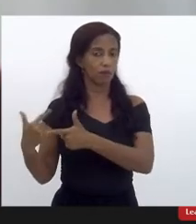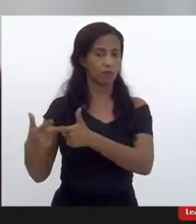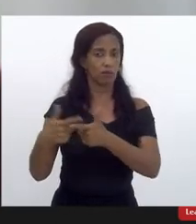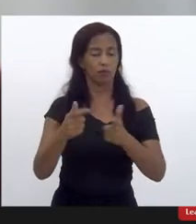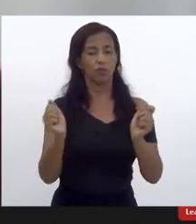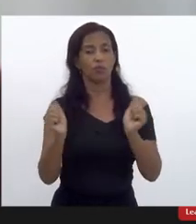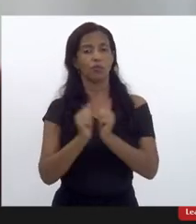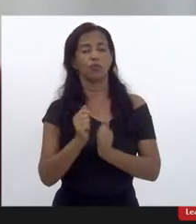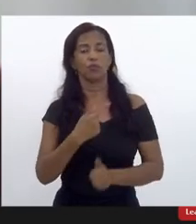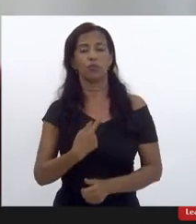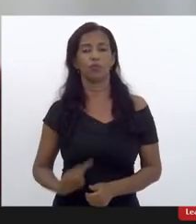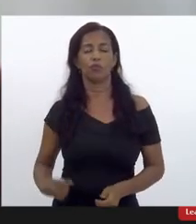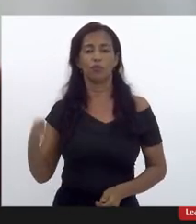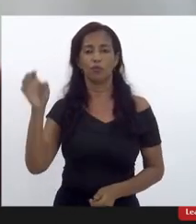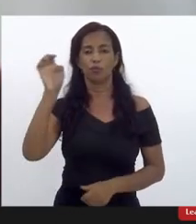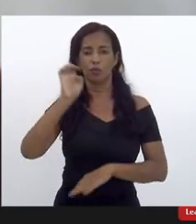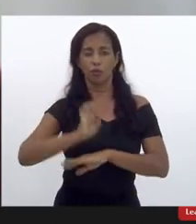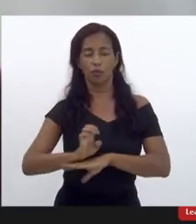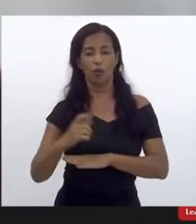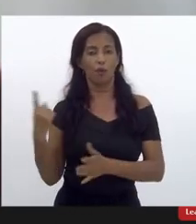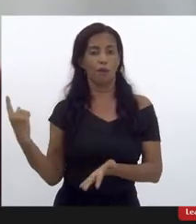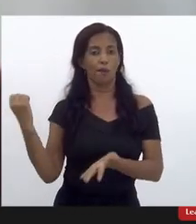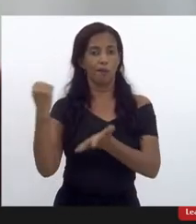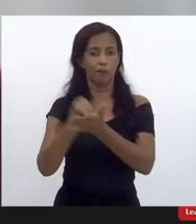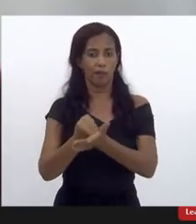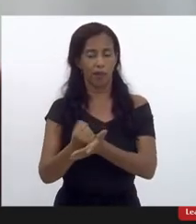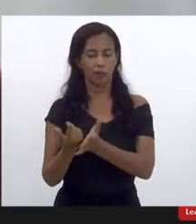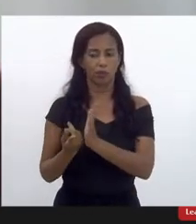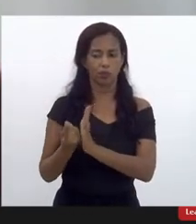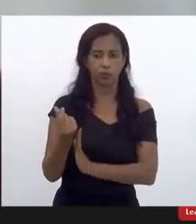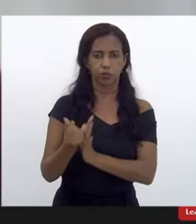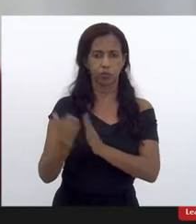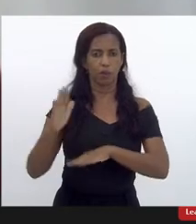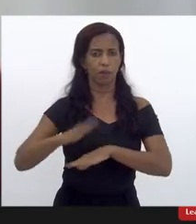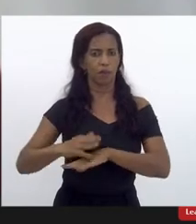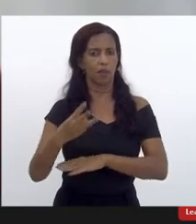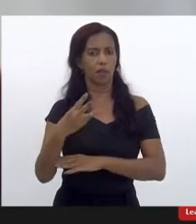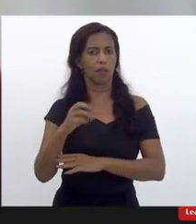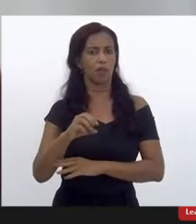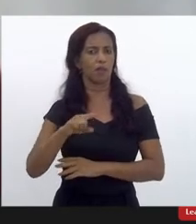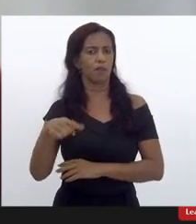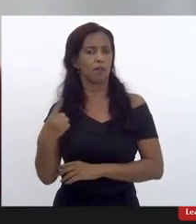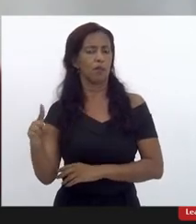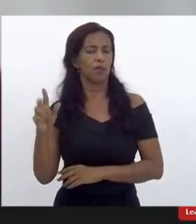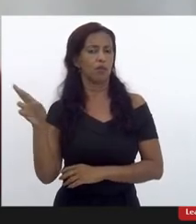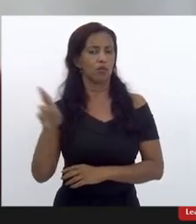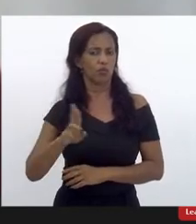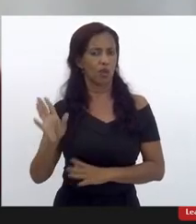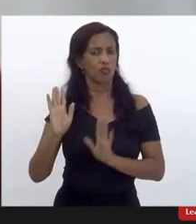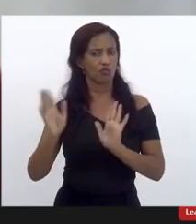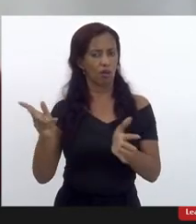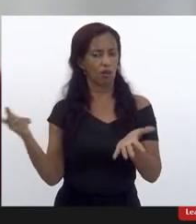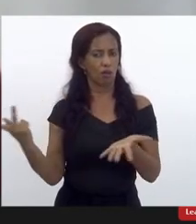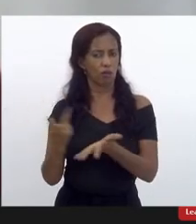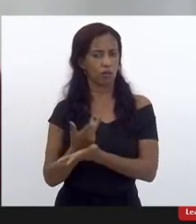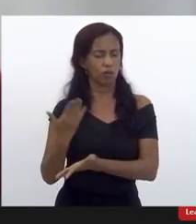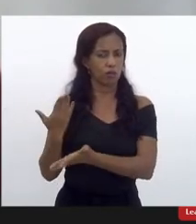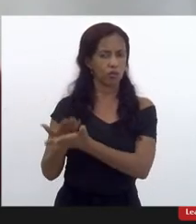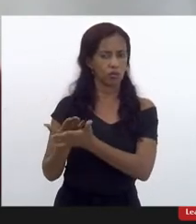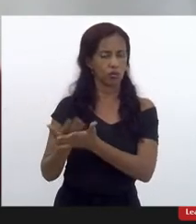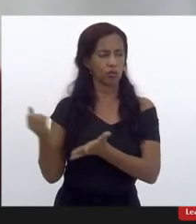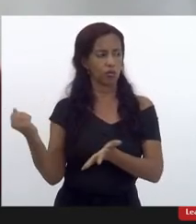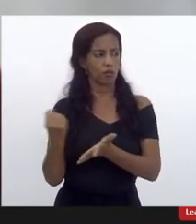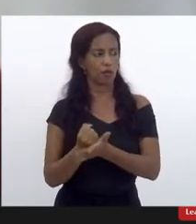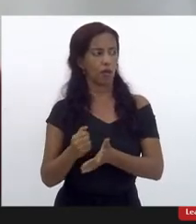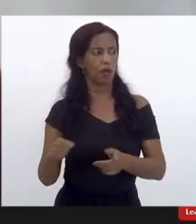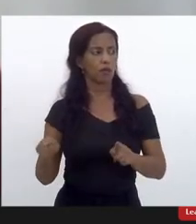ao governo do Estado. O impacto orçamentário é um impacto orçamentário de mais de 30 milhões de reais, já foi feito esse estudo de impacto,